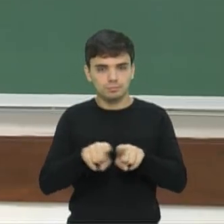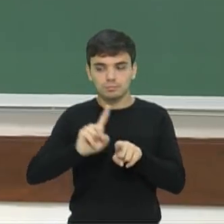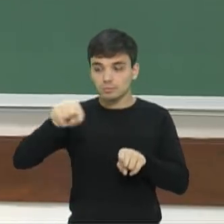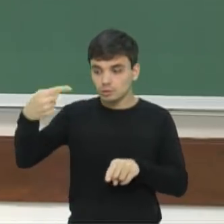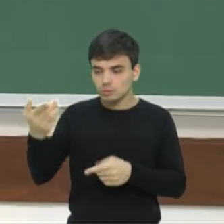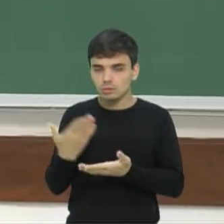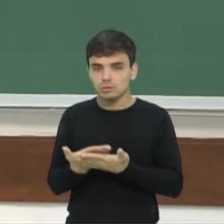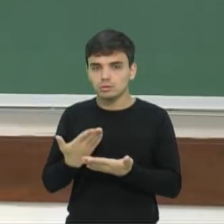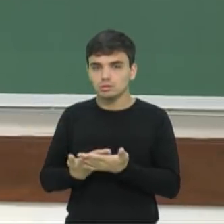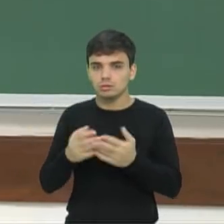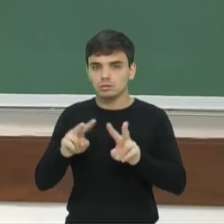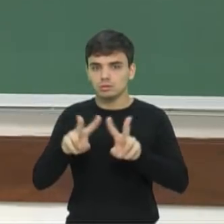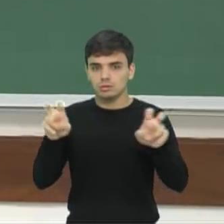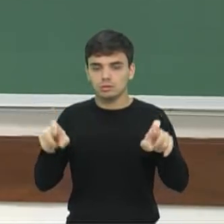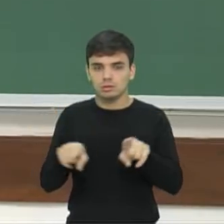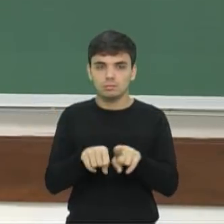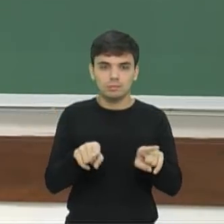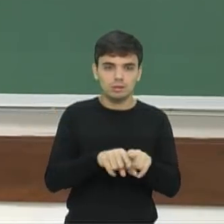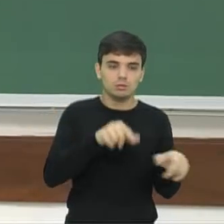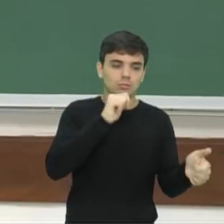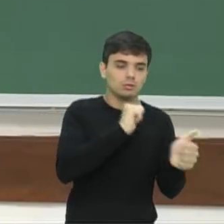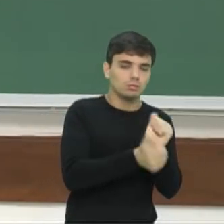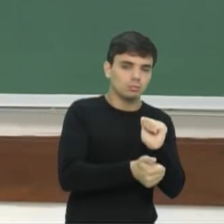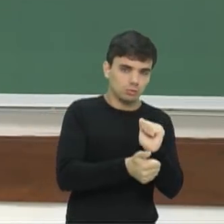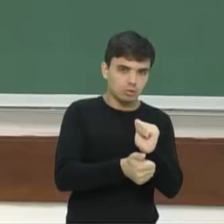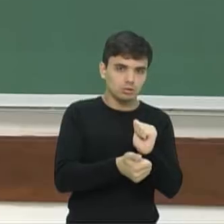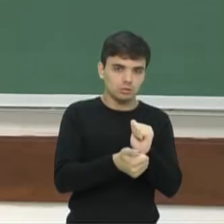vamos tratar a parte esportiva do judô, a parte de